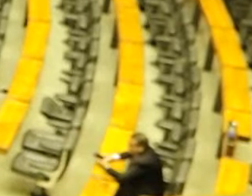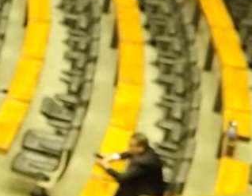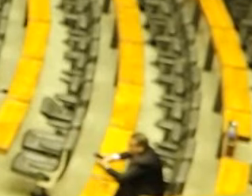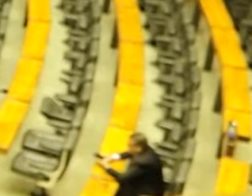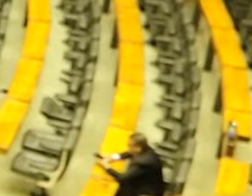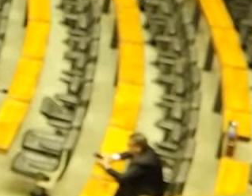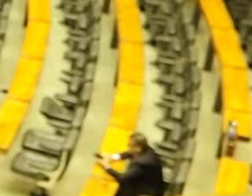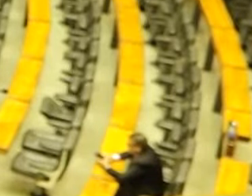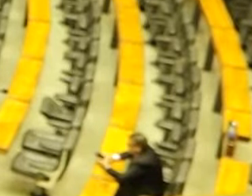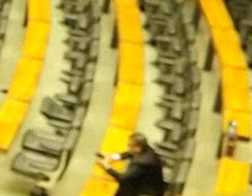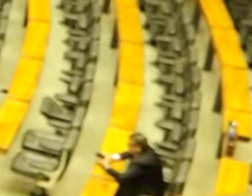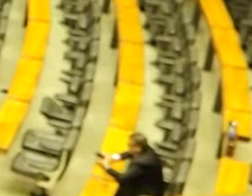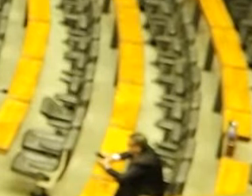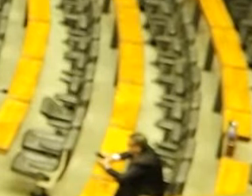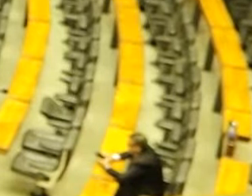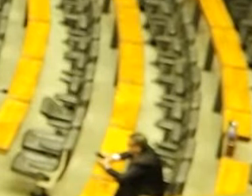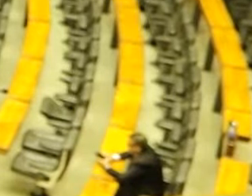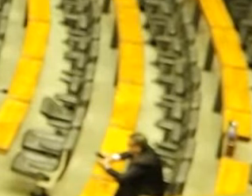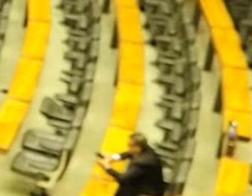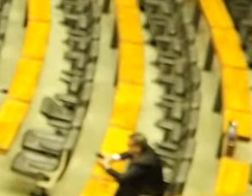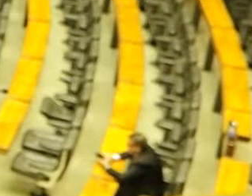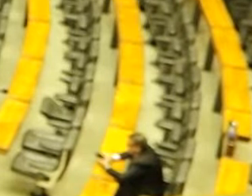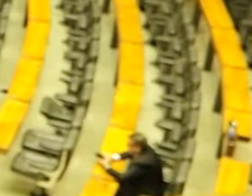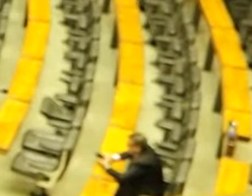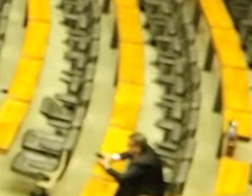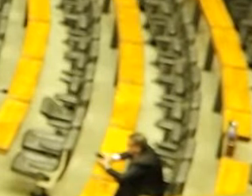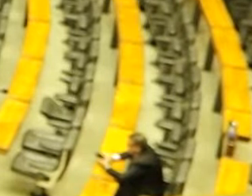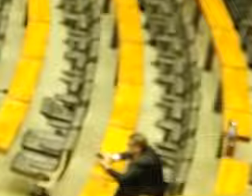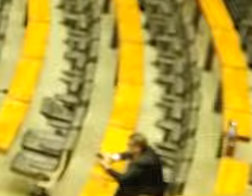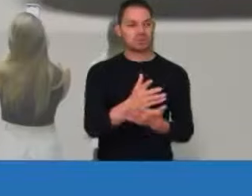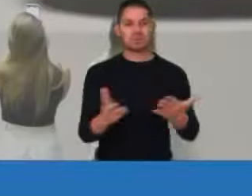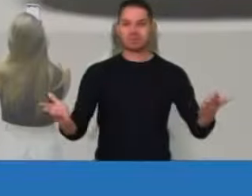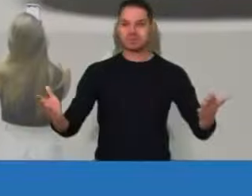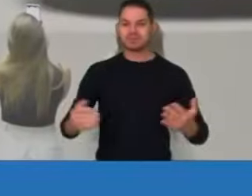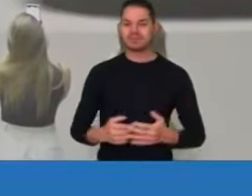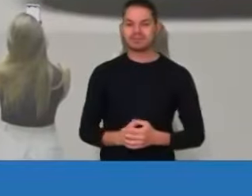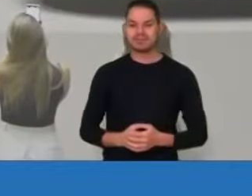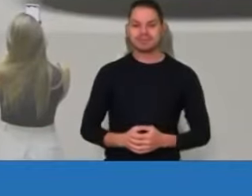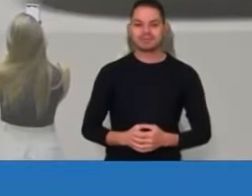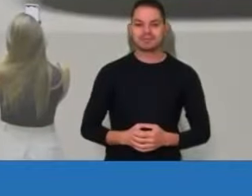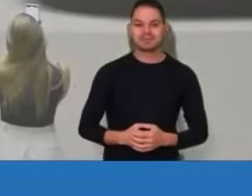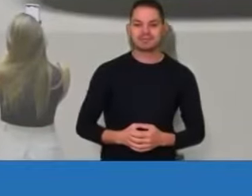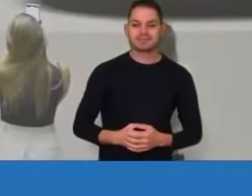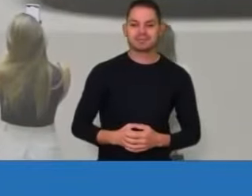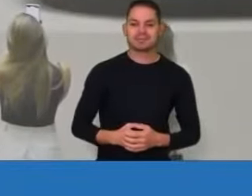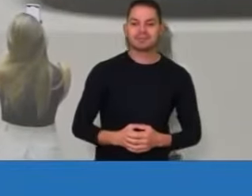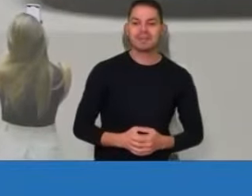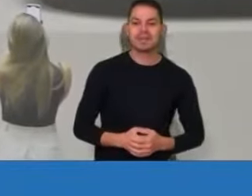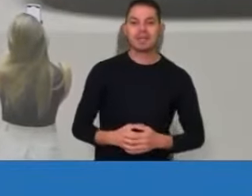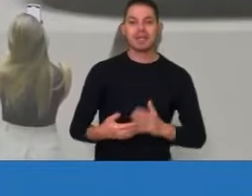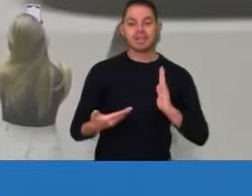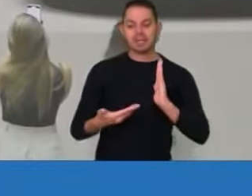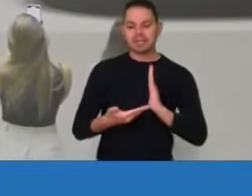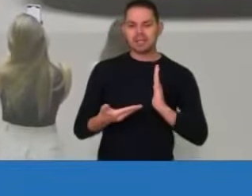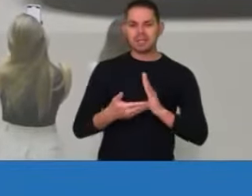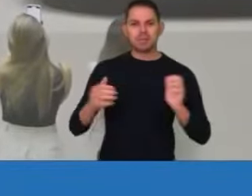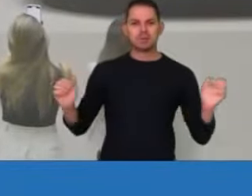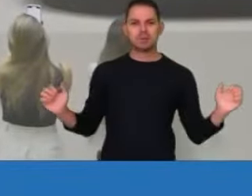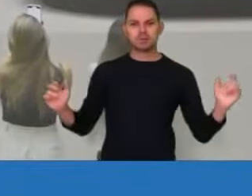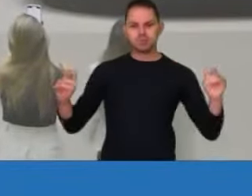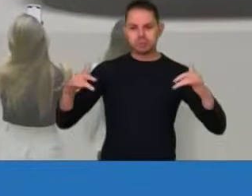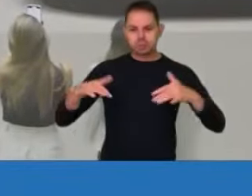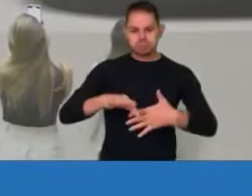dificuldades de se abrir e manter um negócio aberto no país tão bom ver essa casa repleta